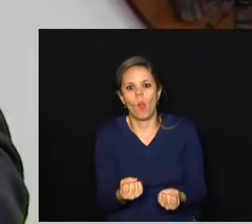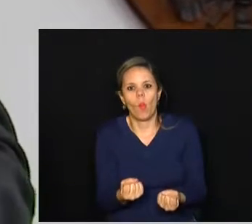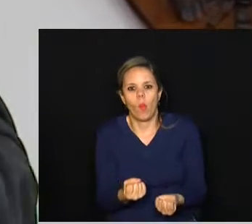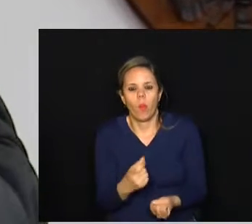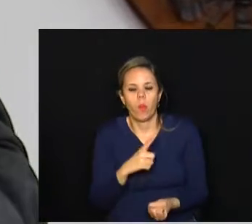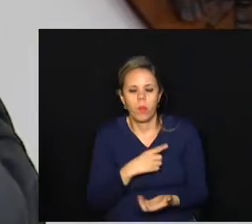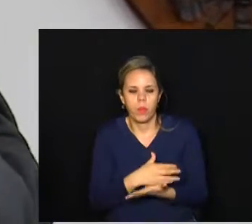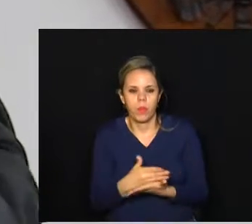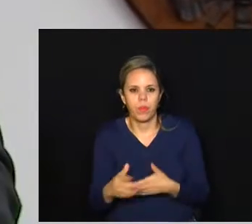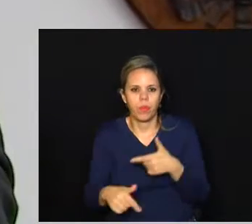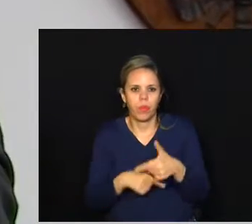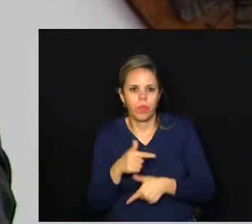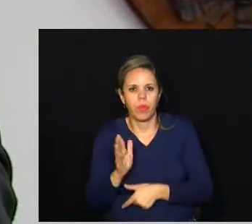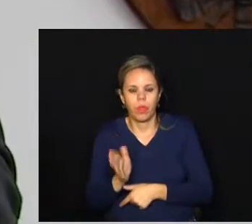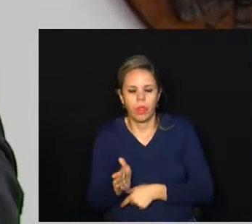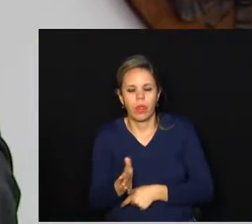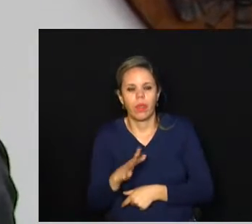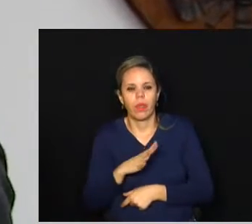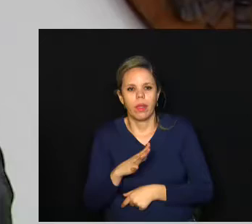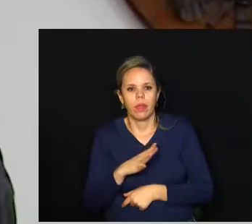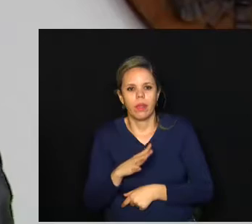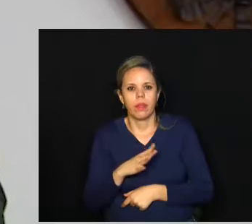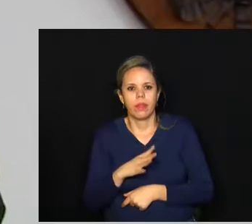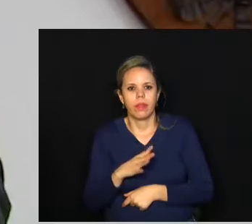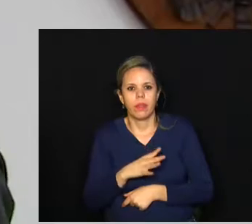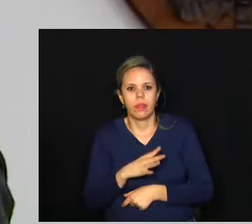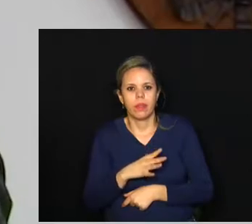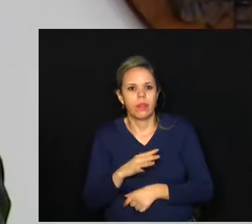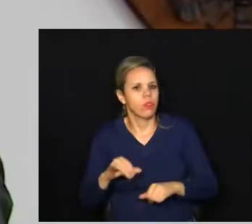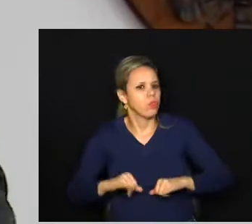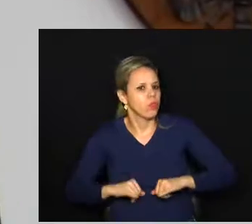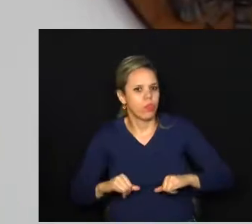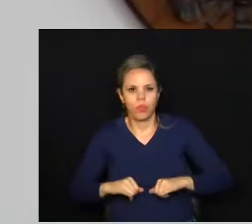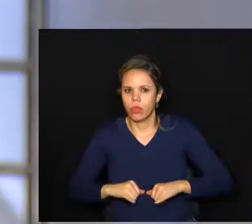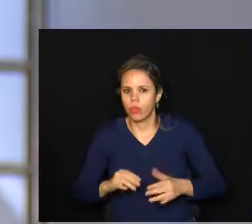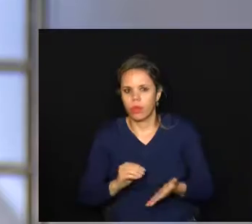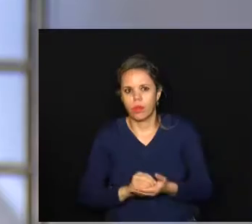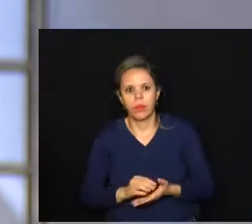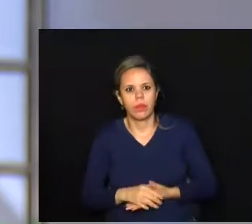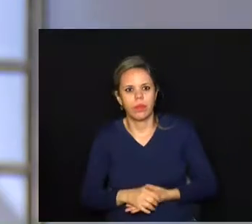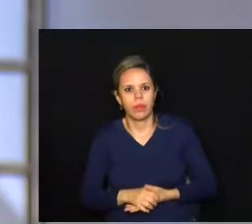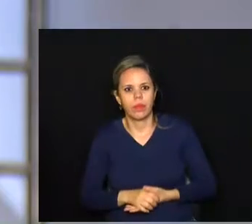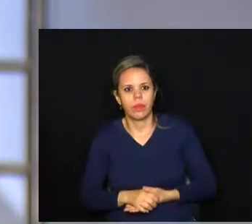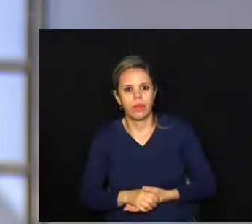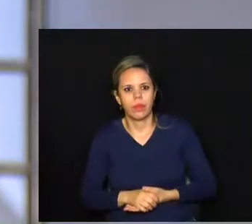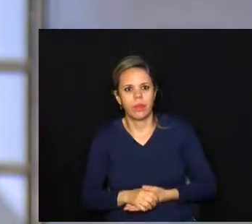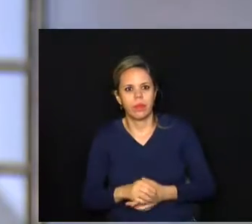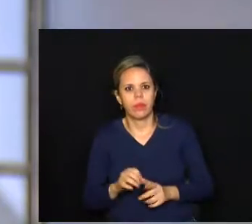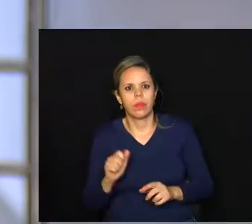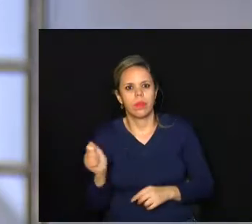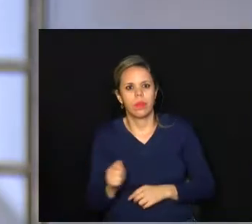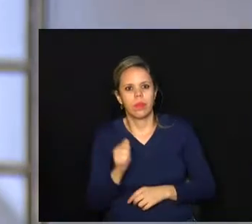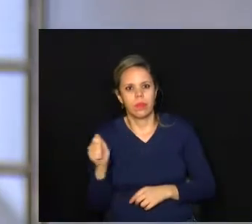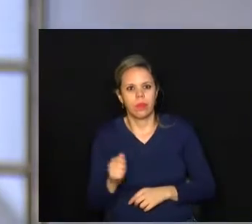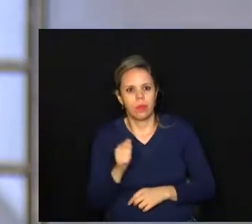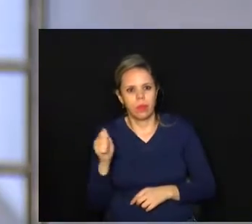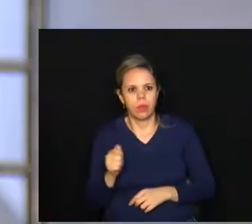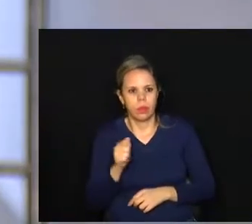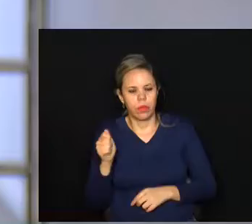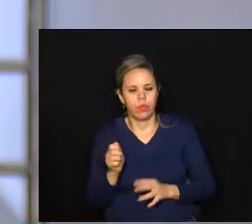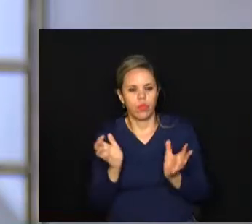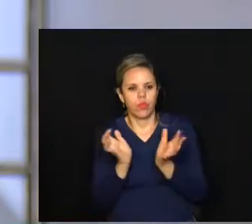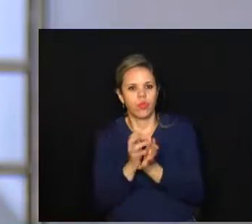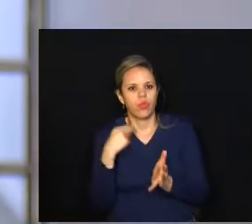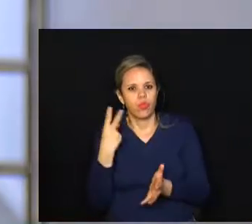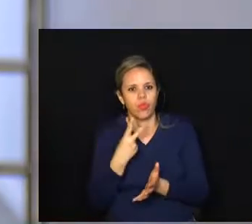que iniciar um trabalho já nessas cidades para que ela não sofra esse desabastecimento. A Associação do Parlamento Metropolitano,